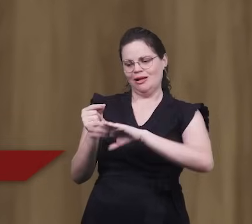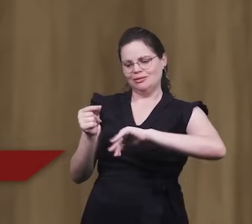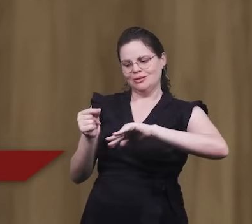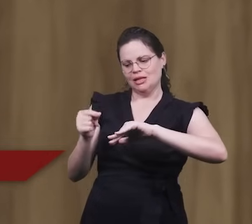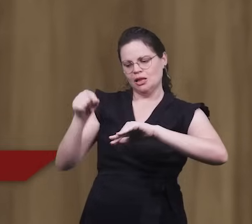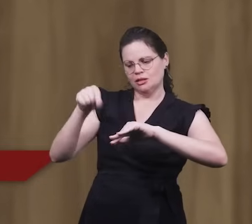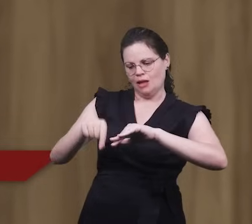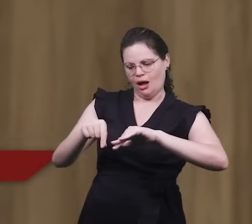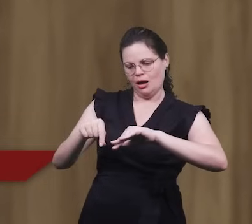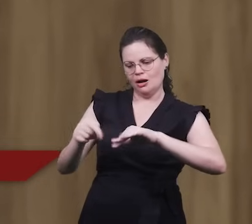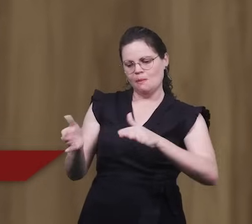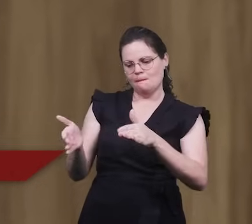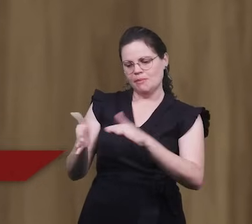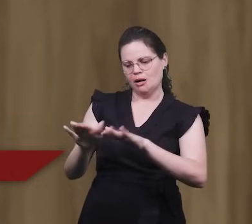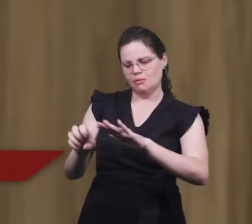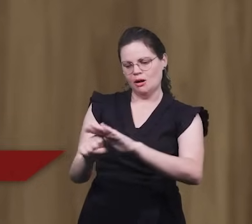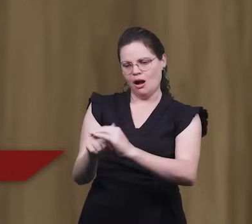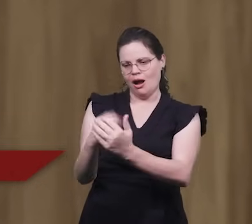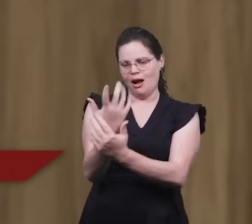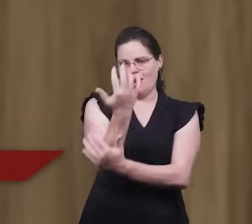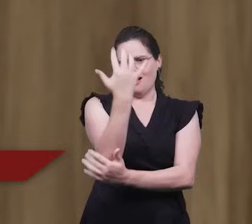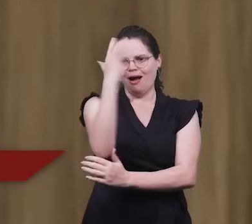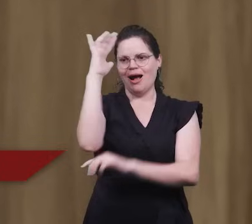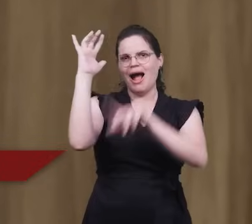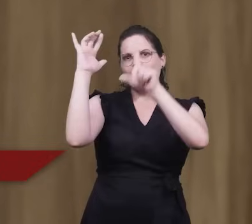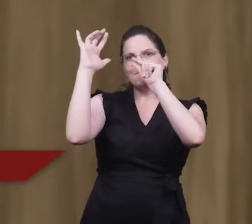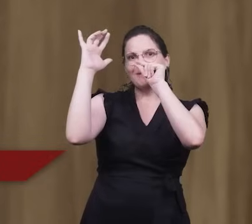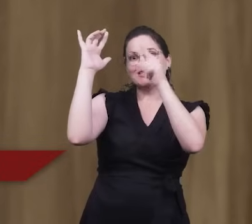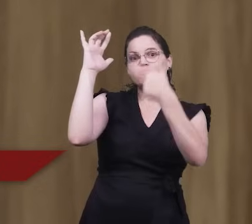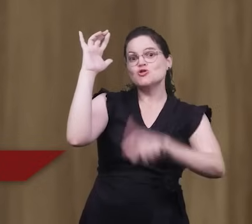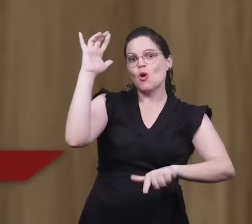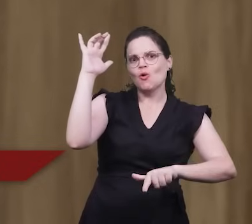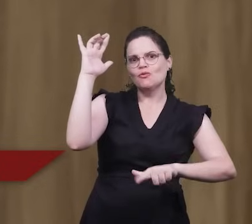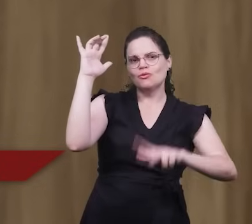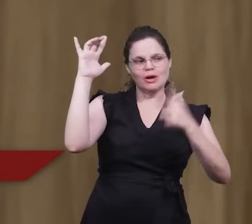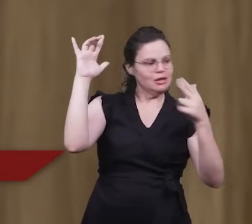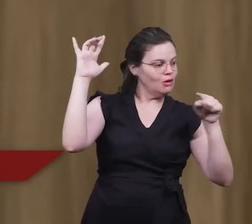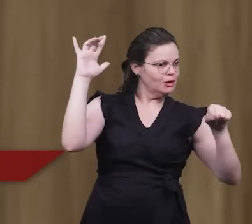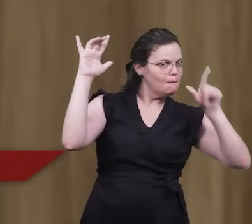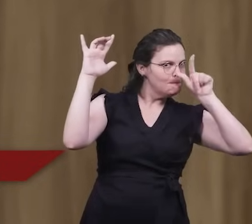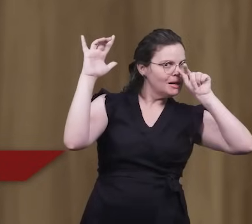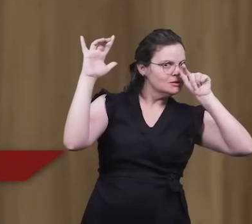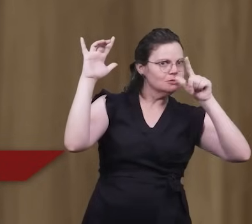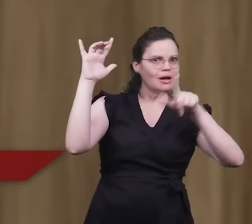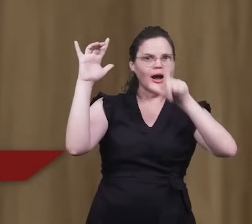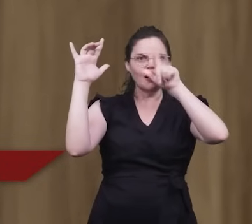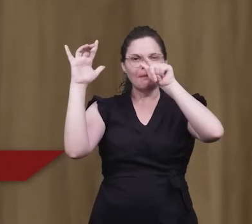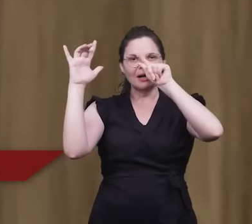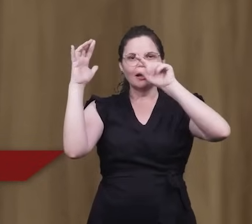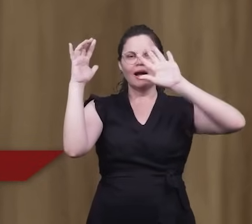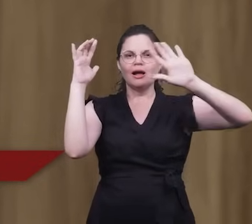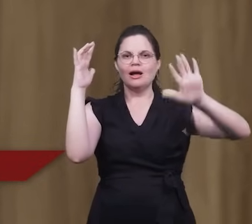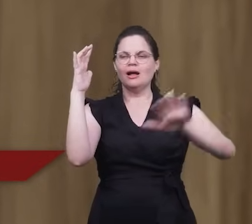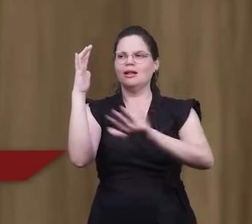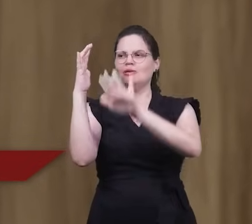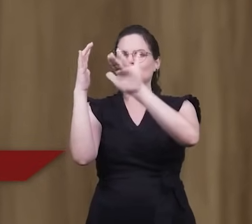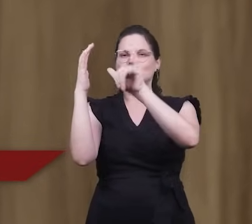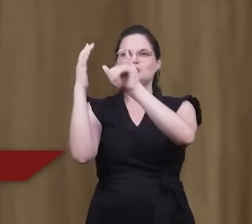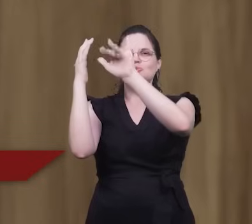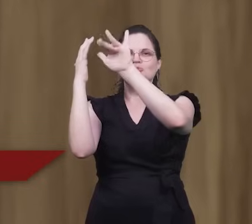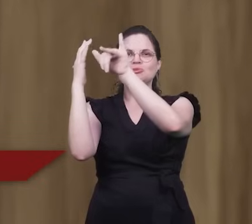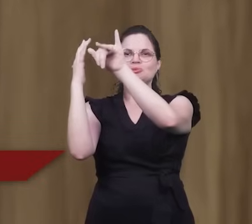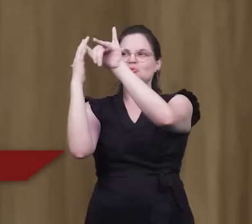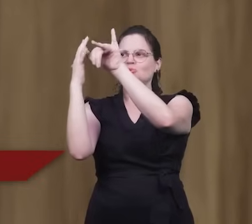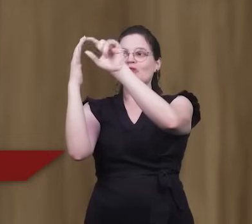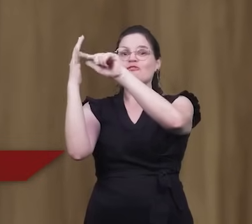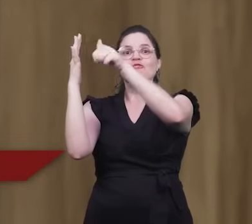Ou seja, o maligno volta novamente, mas ele não vem agora de passagem só para... Não, ele faz um ninho. Ou